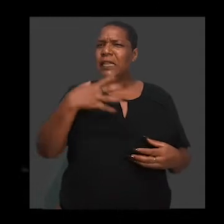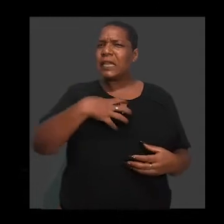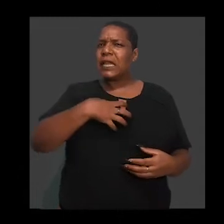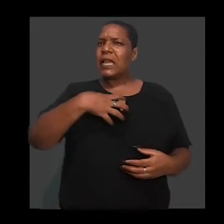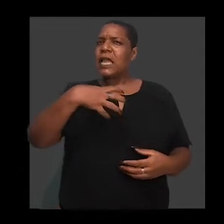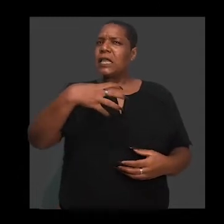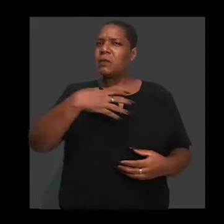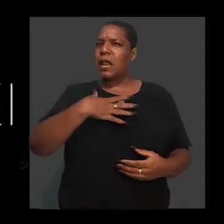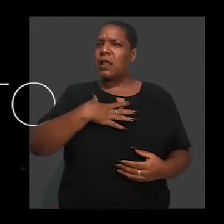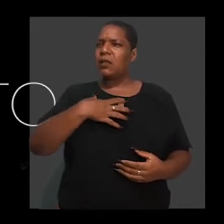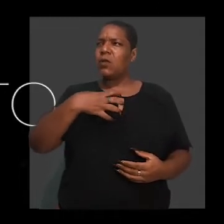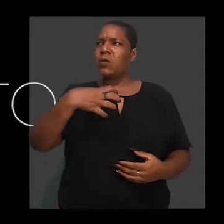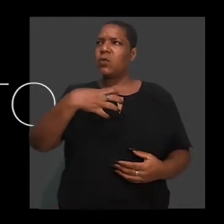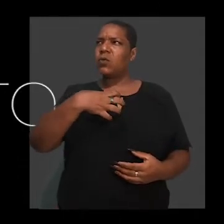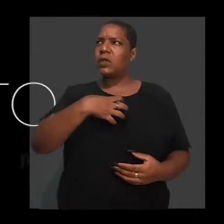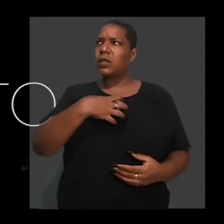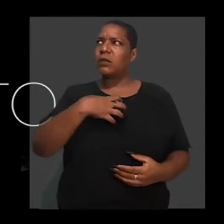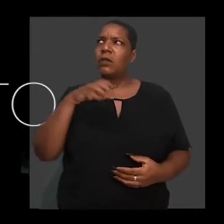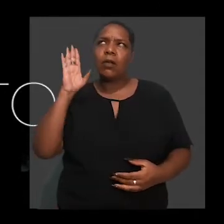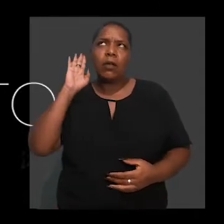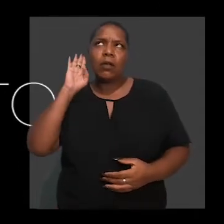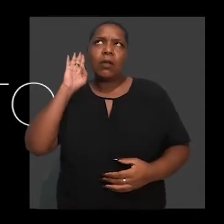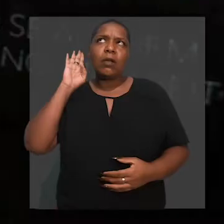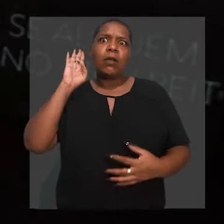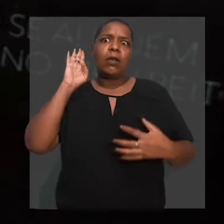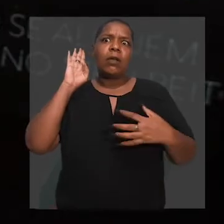se alguém respirasse no meu peito.